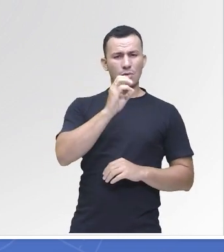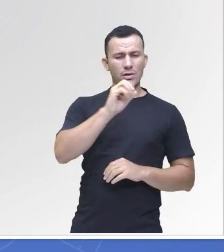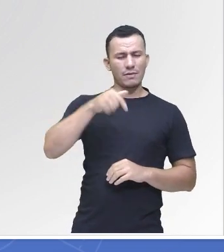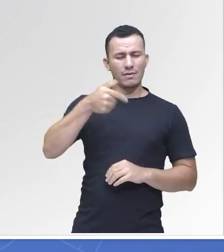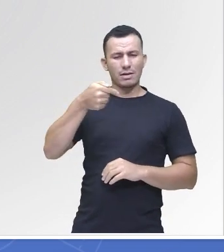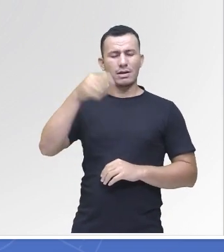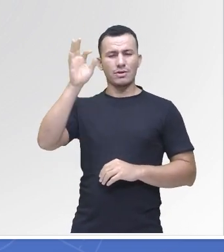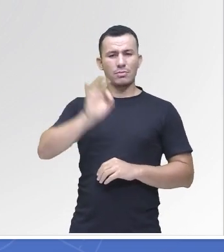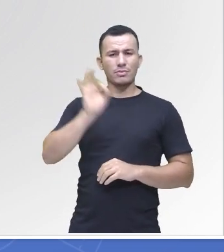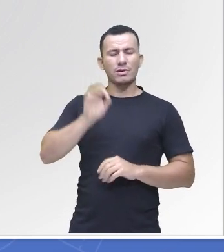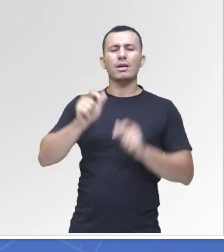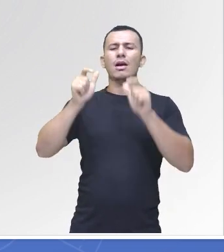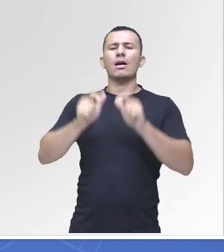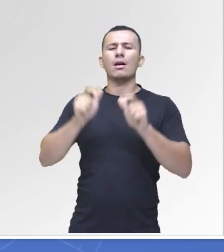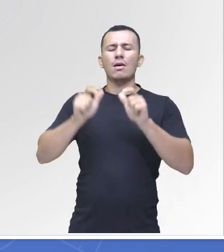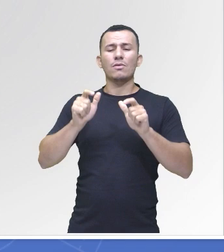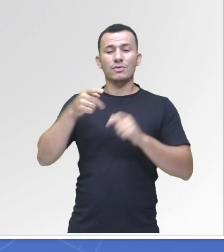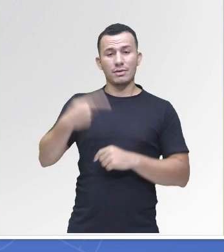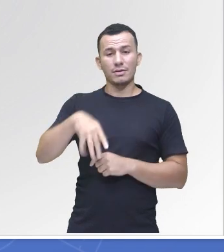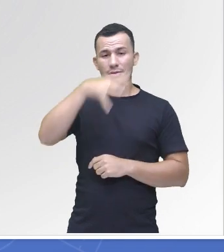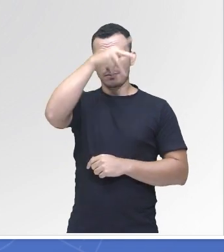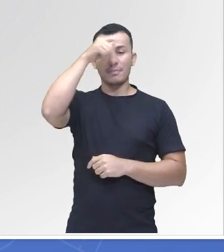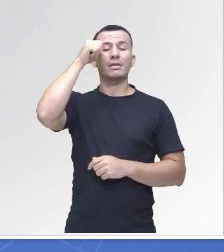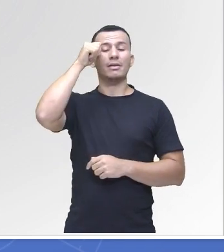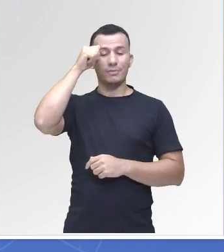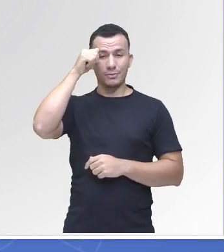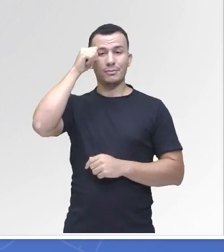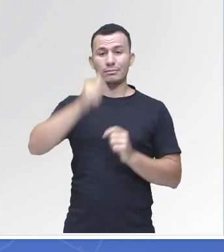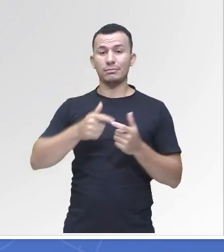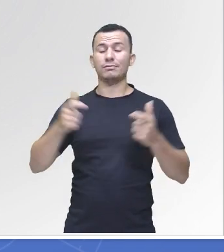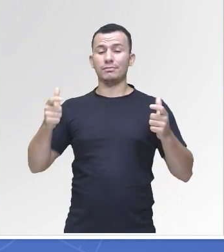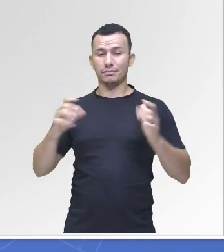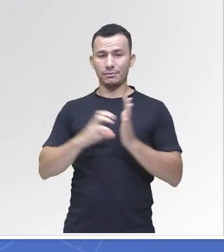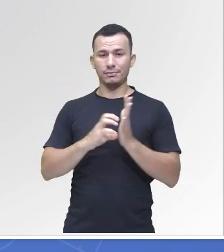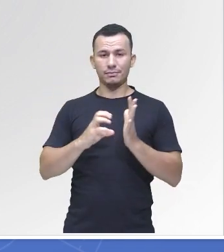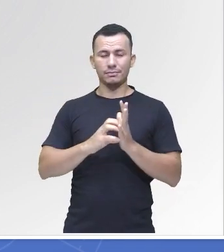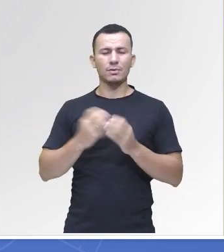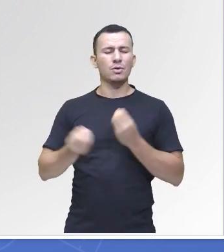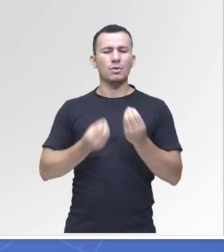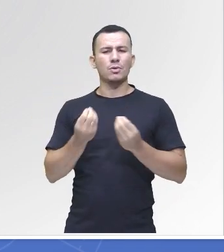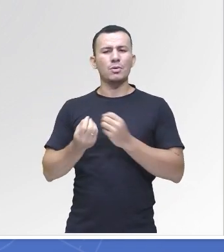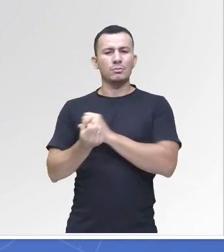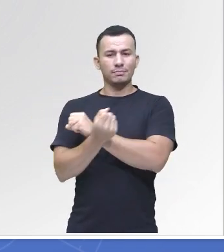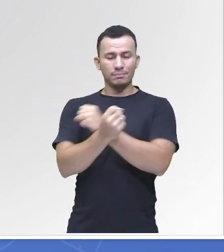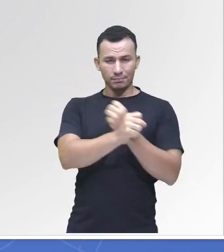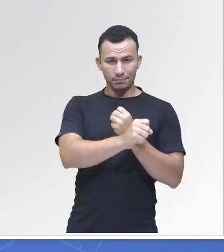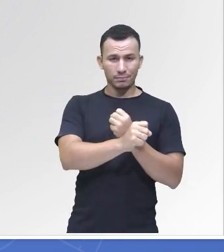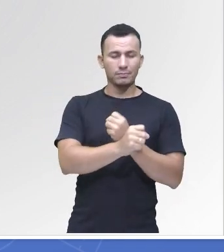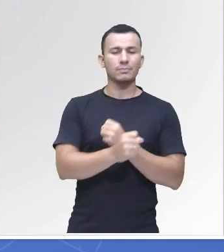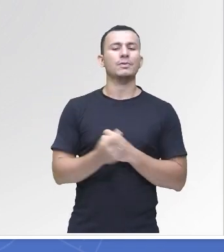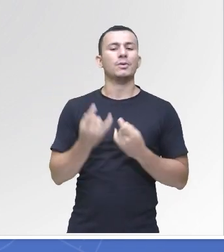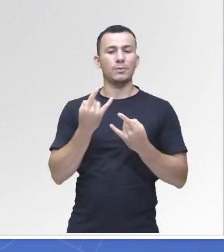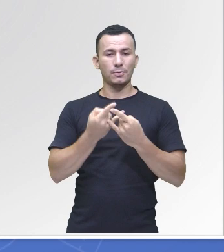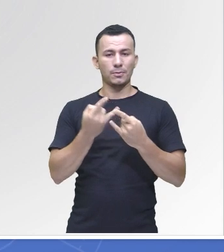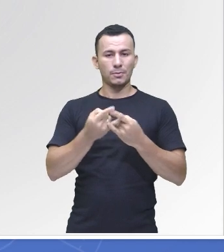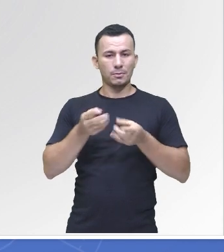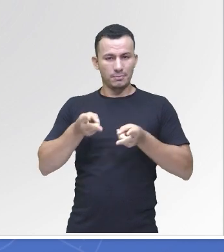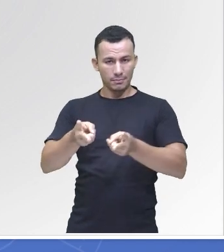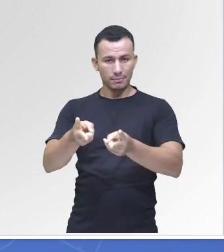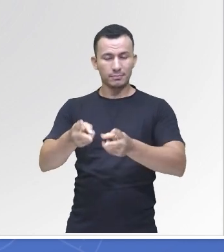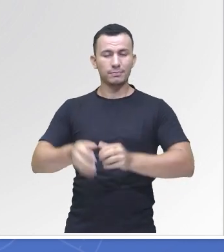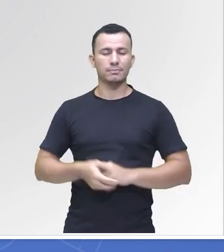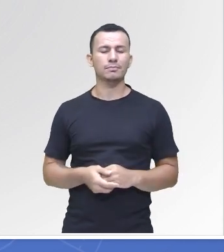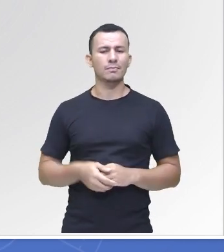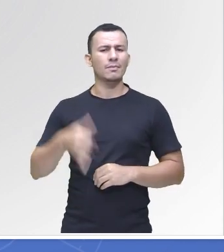80,7% dos casos estão somente na nossa capital, tá? Aqui em Manaus. E aí o método de prevenção é o uso da camisinha, tá bom? E